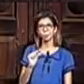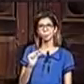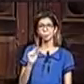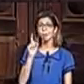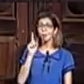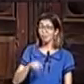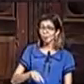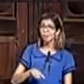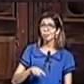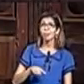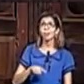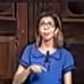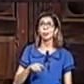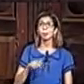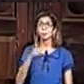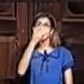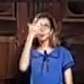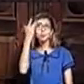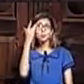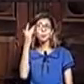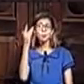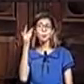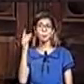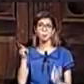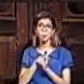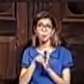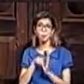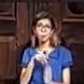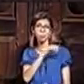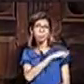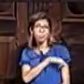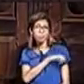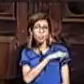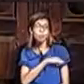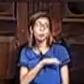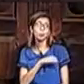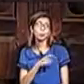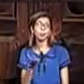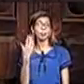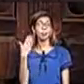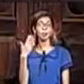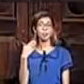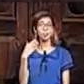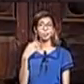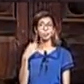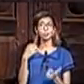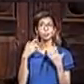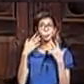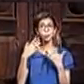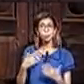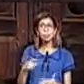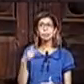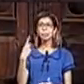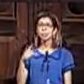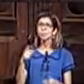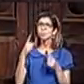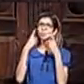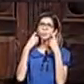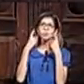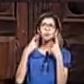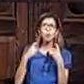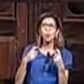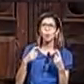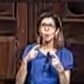Aquele fluminense, aquele cidadão que, como falou o deputado Luiz Paulo, que depende e chora na fila